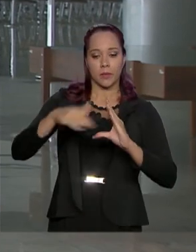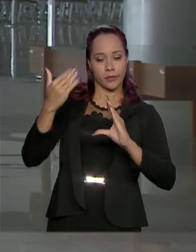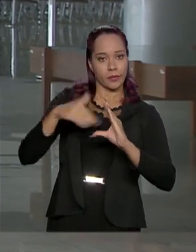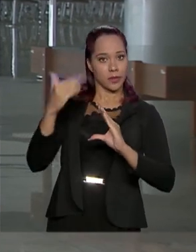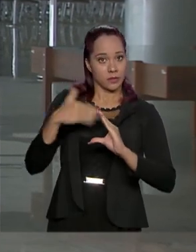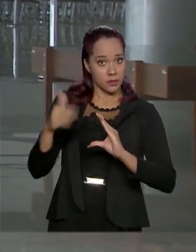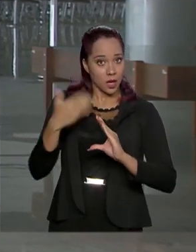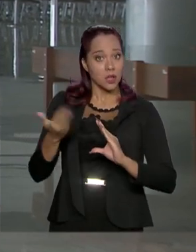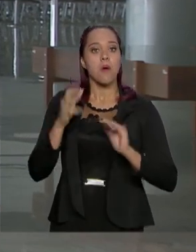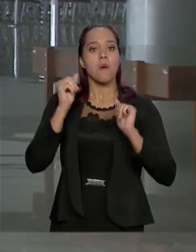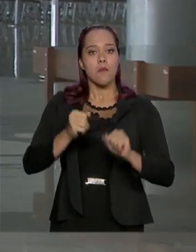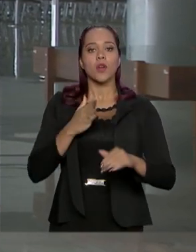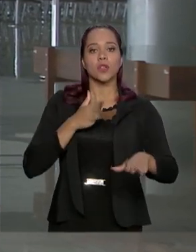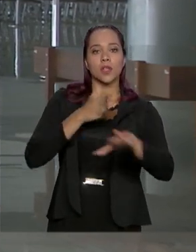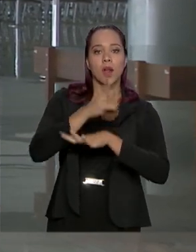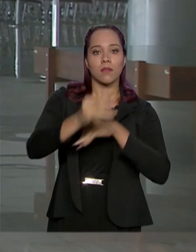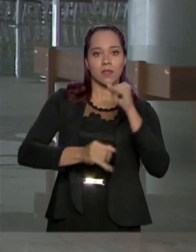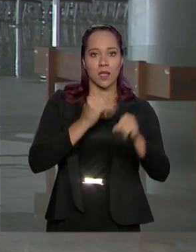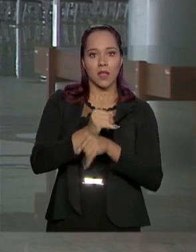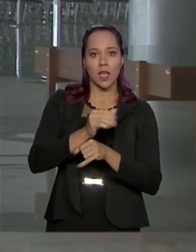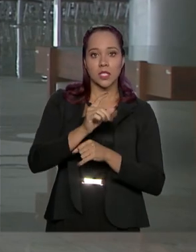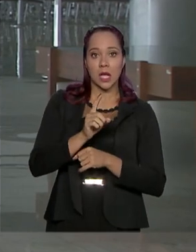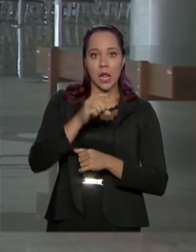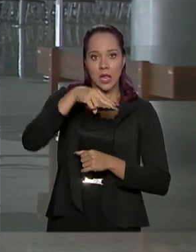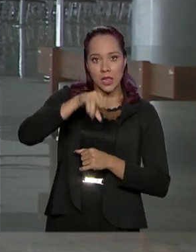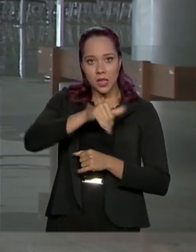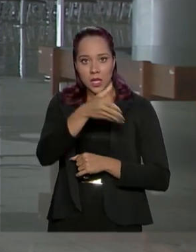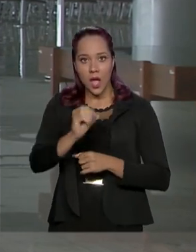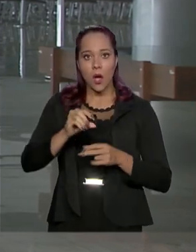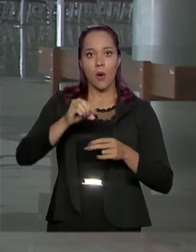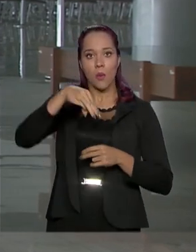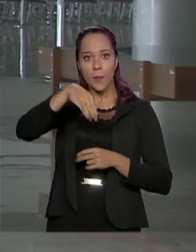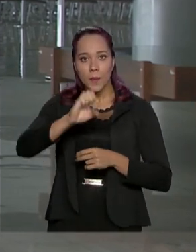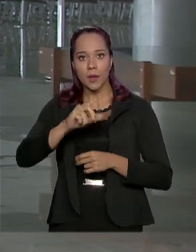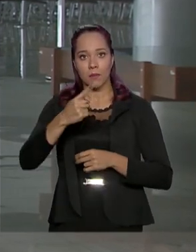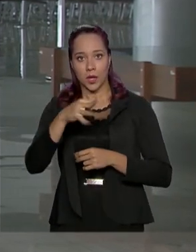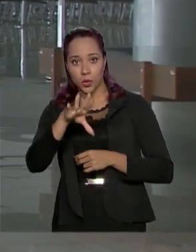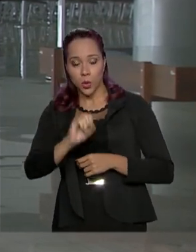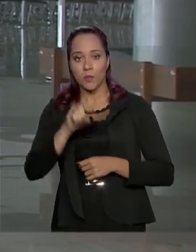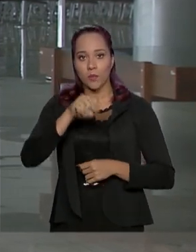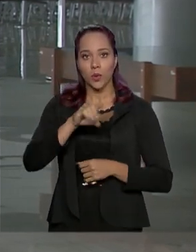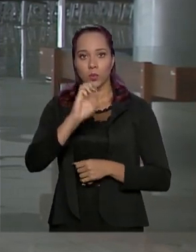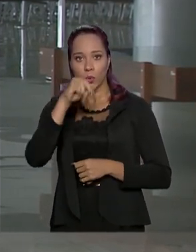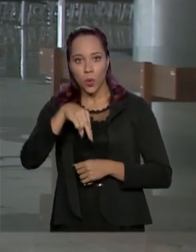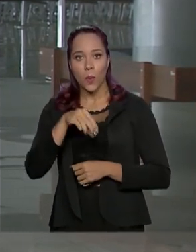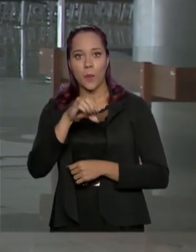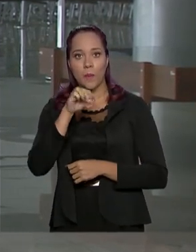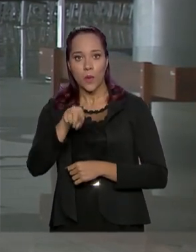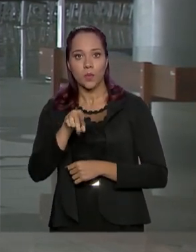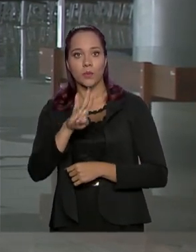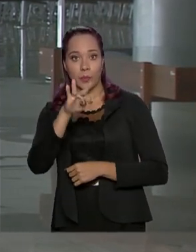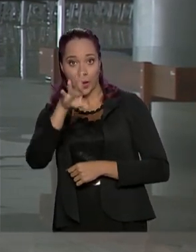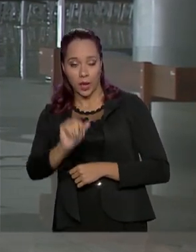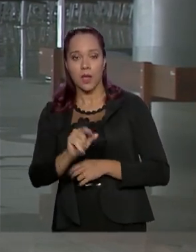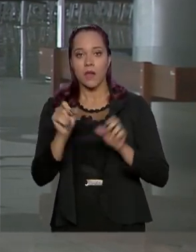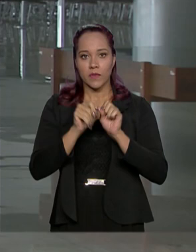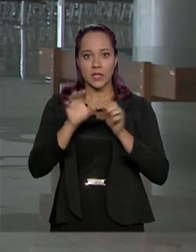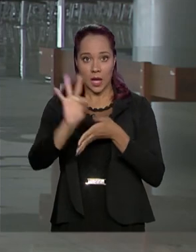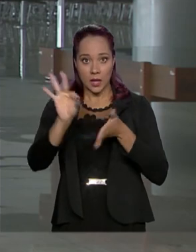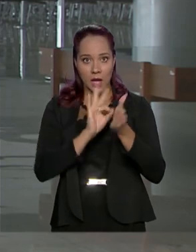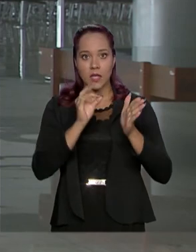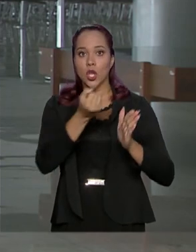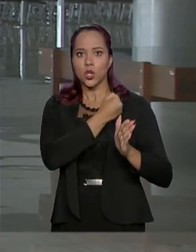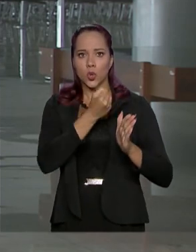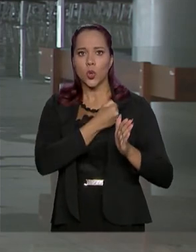indesejadas, podem entrar no site nãomeperturbe.com.br, fazer o cadastro, inserindo todos